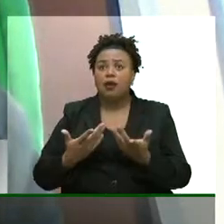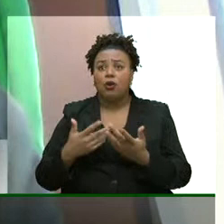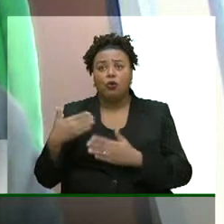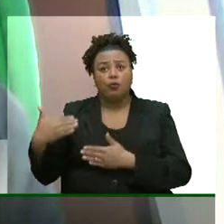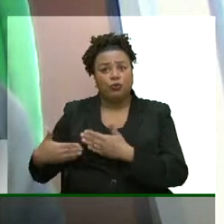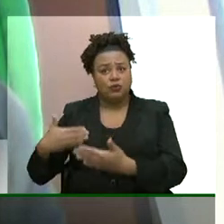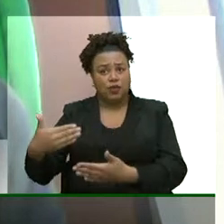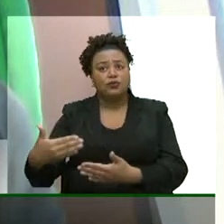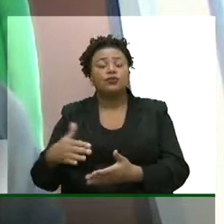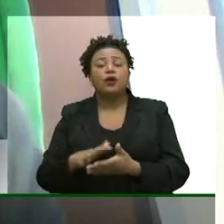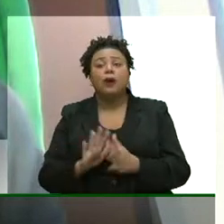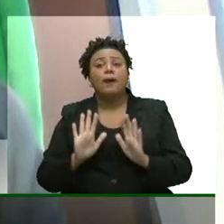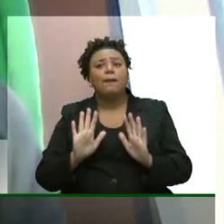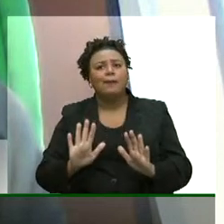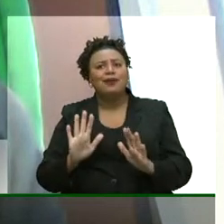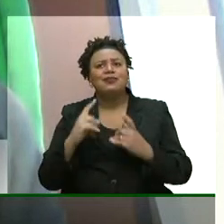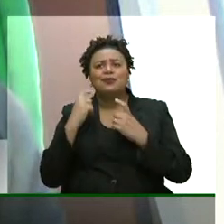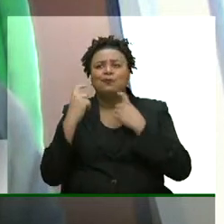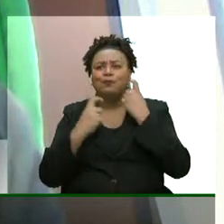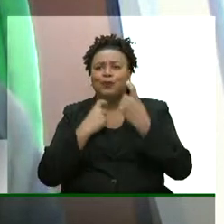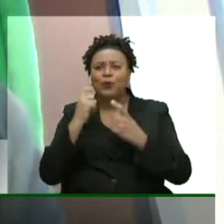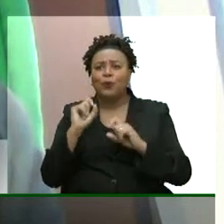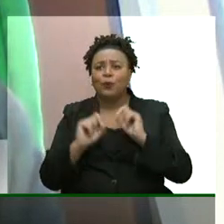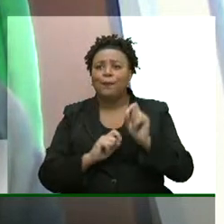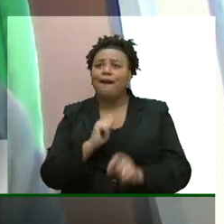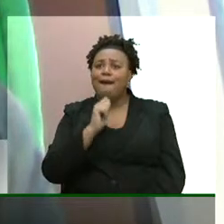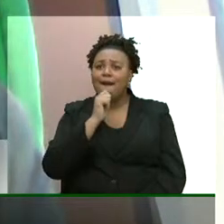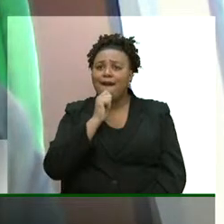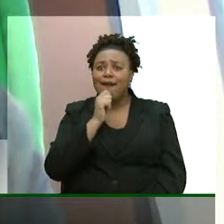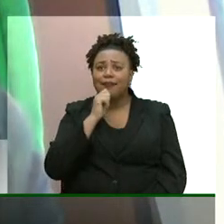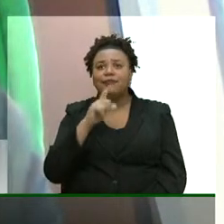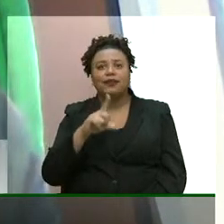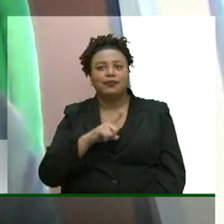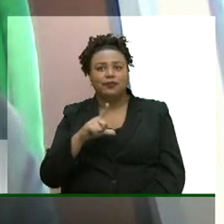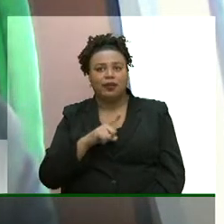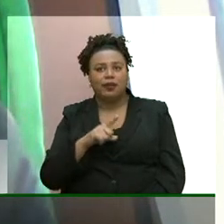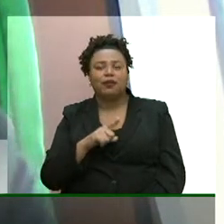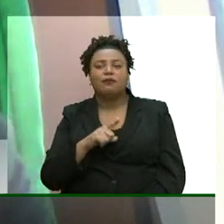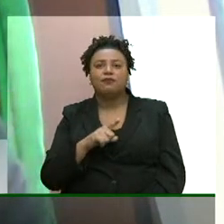esses projetos, mas nos preocupa que ainda haja